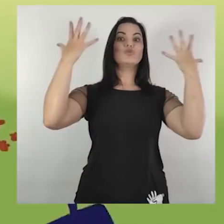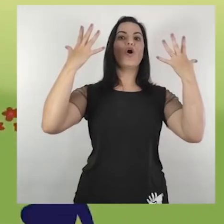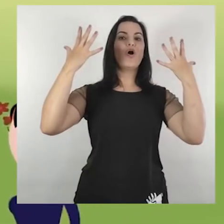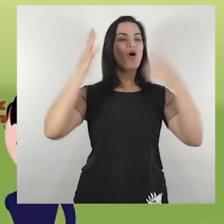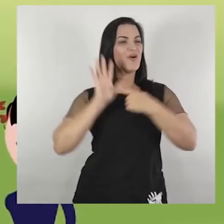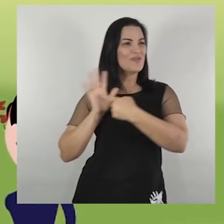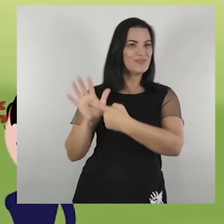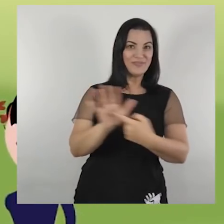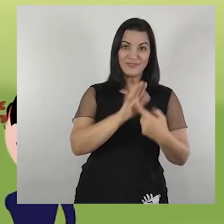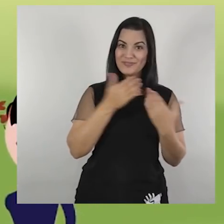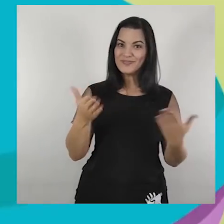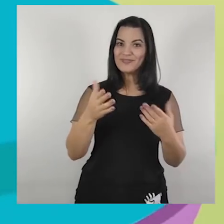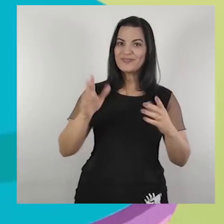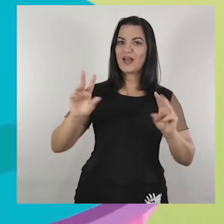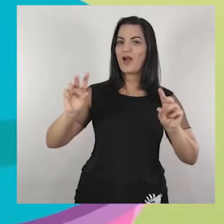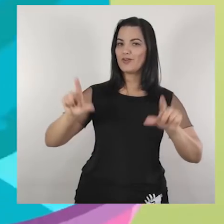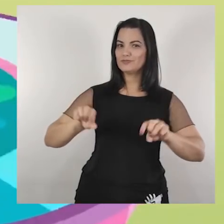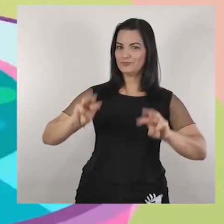das formigas.